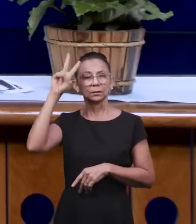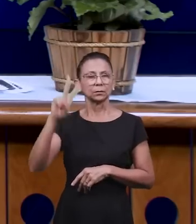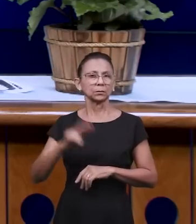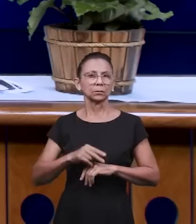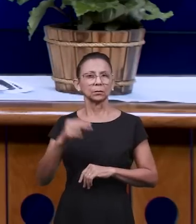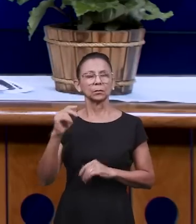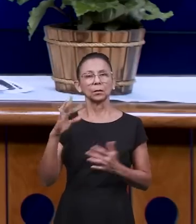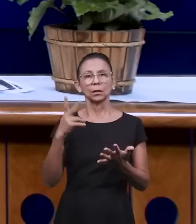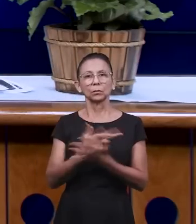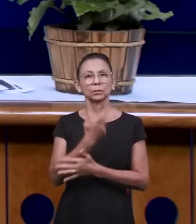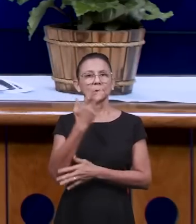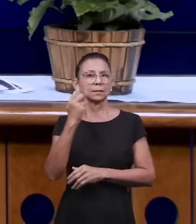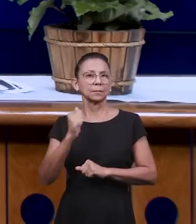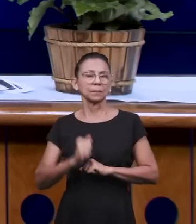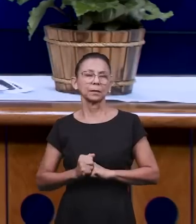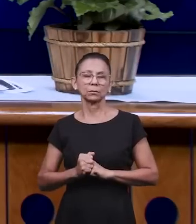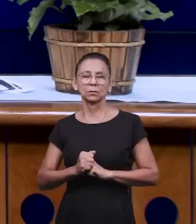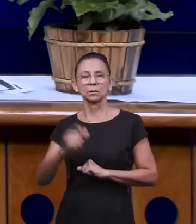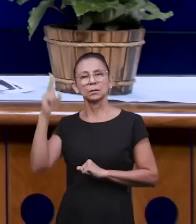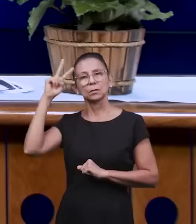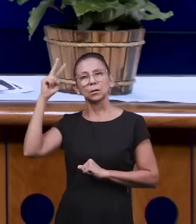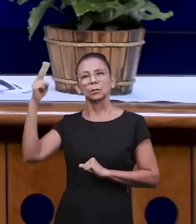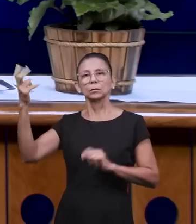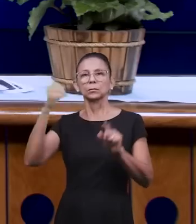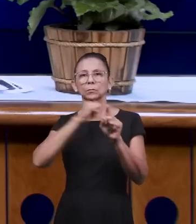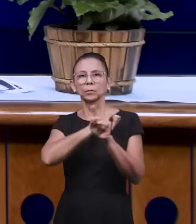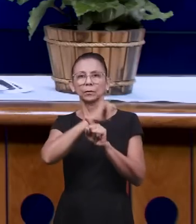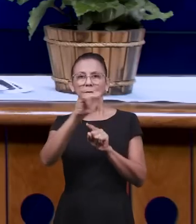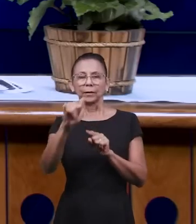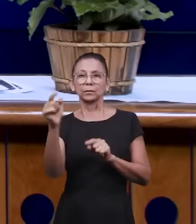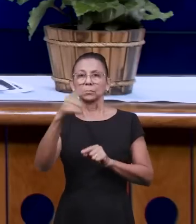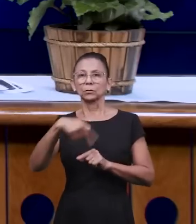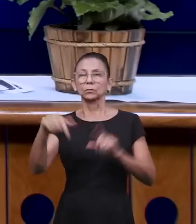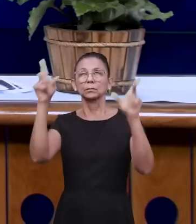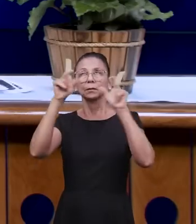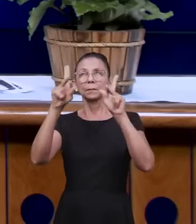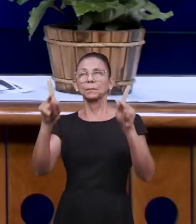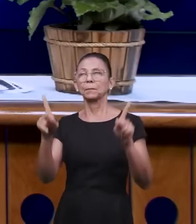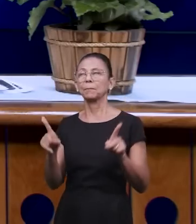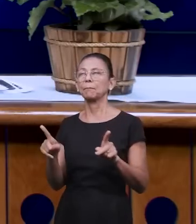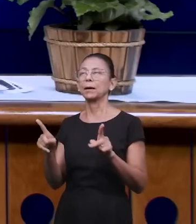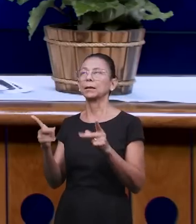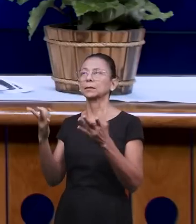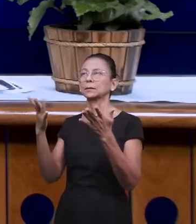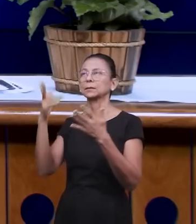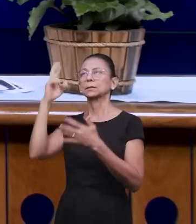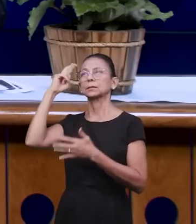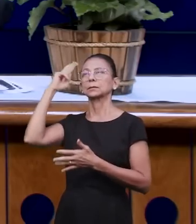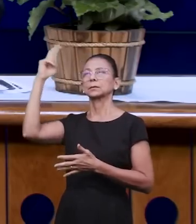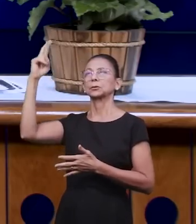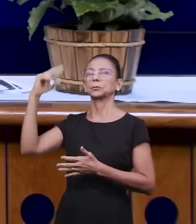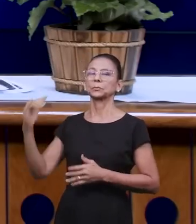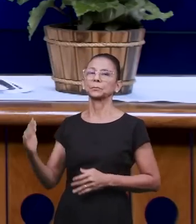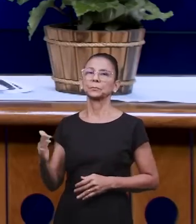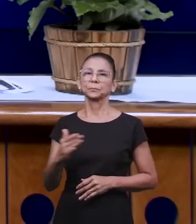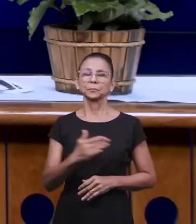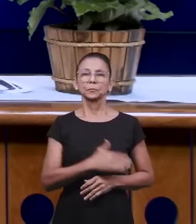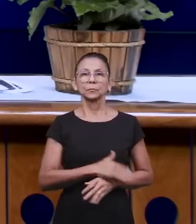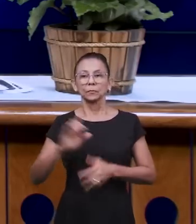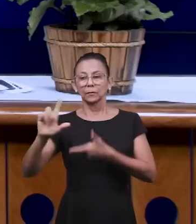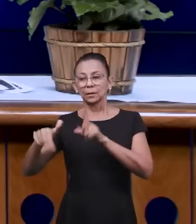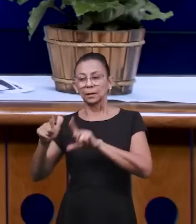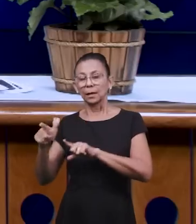Israel saiu do plano profético de Deus, foi espalhado entre as nações. Ia chegar um momento que Israel iria se recompor